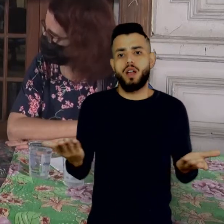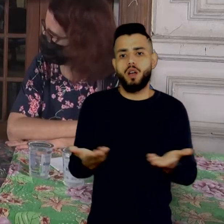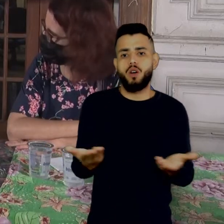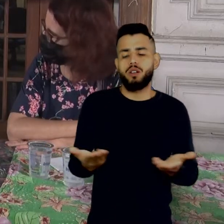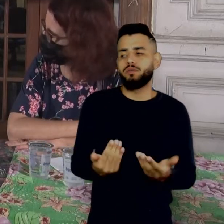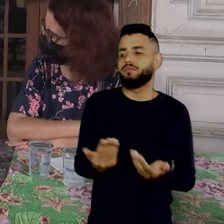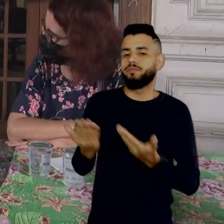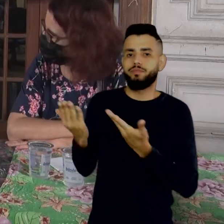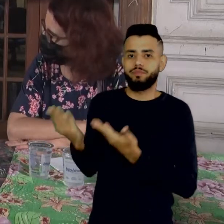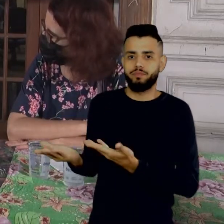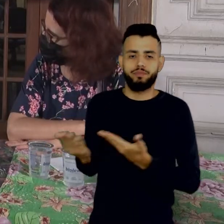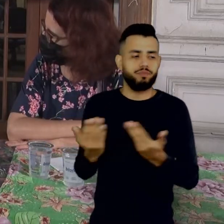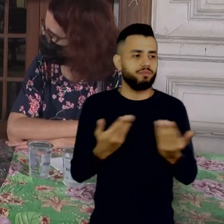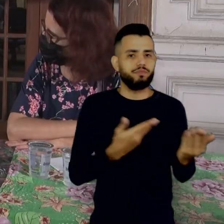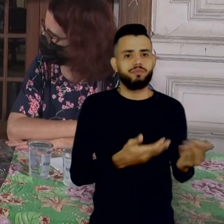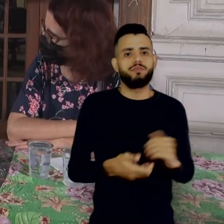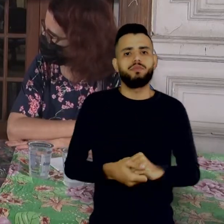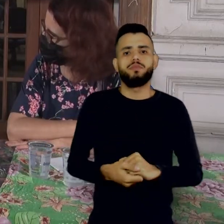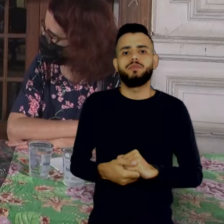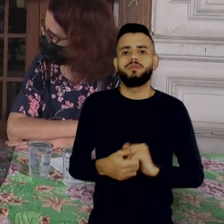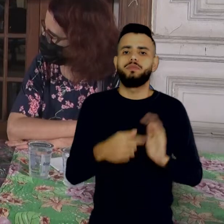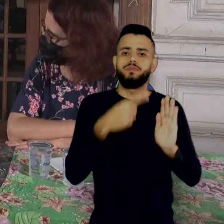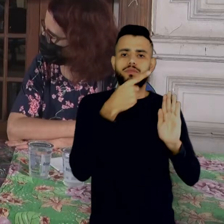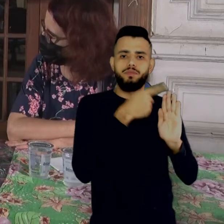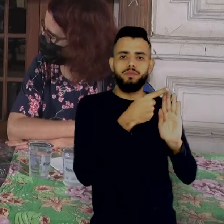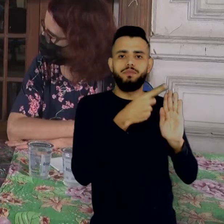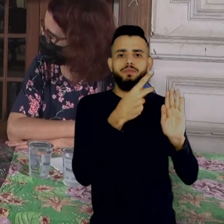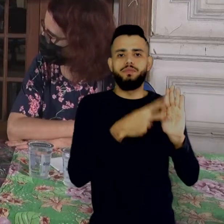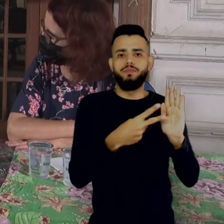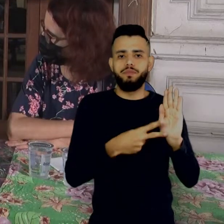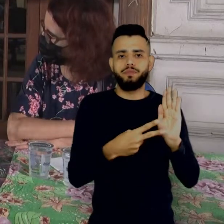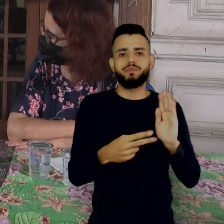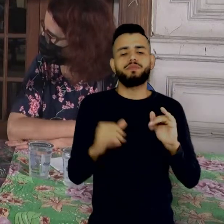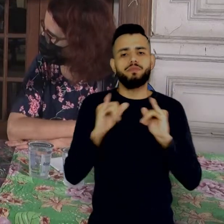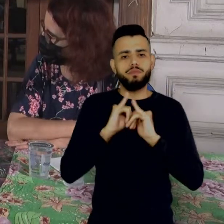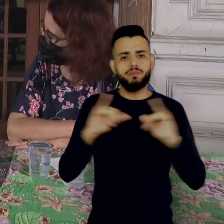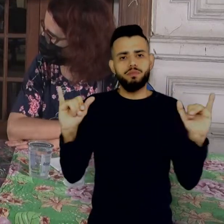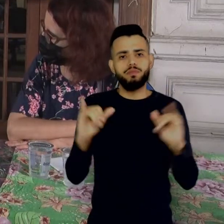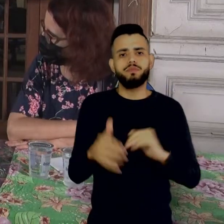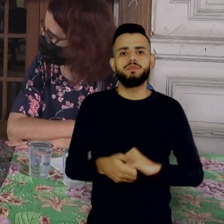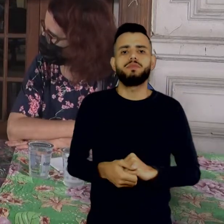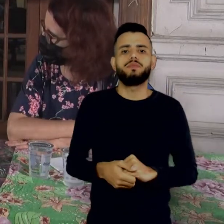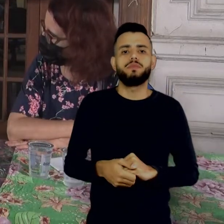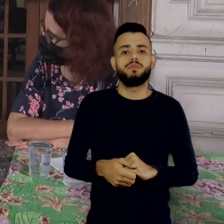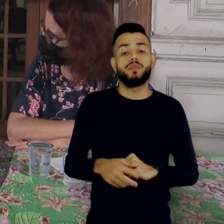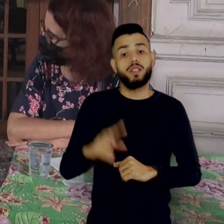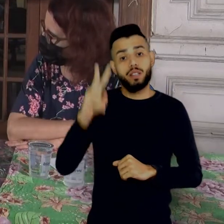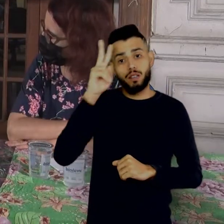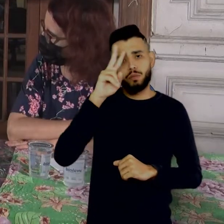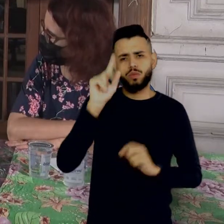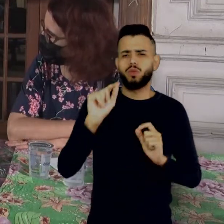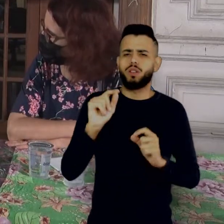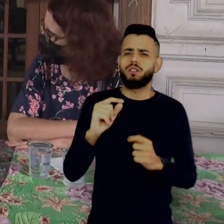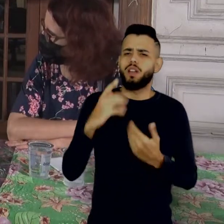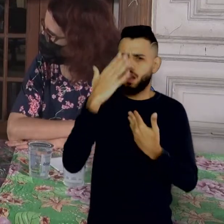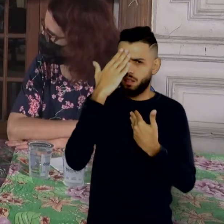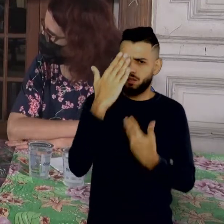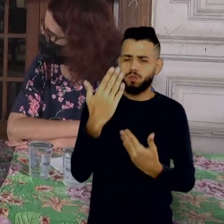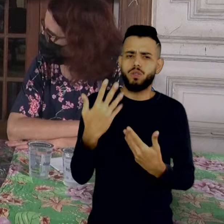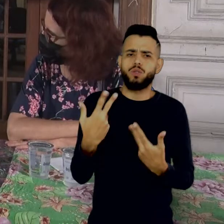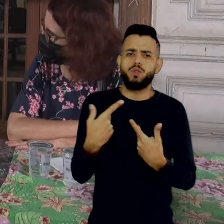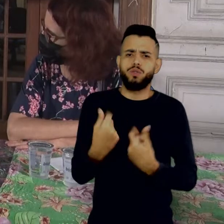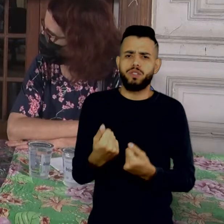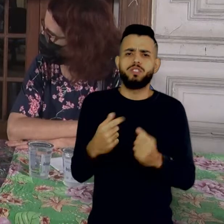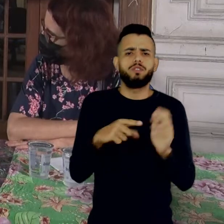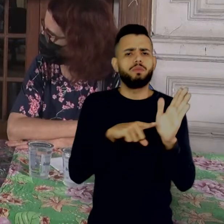para vocês, na ordem aqui que está anunciado, e reforçando meu agradecimento por convite